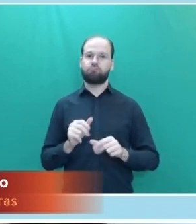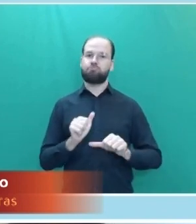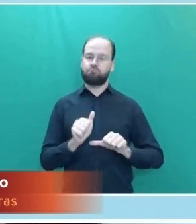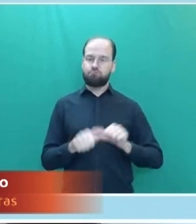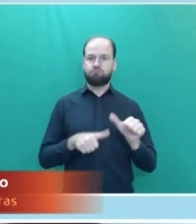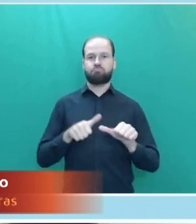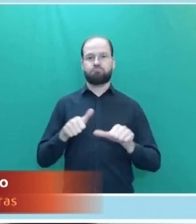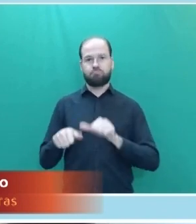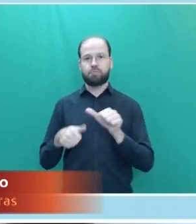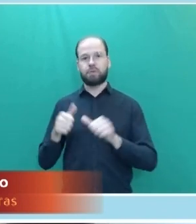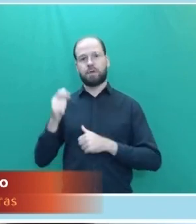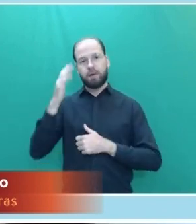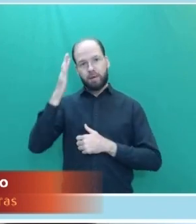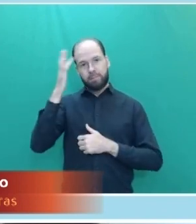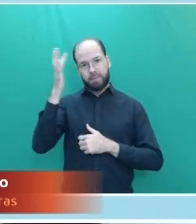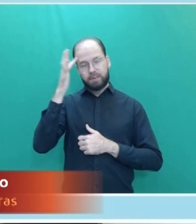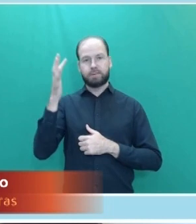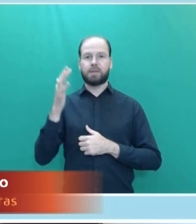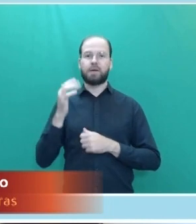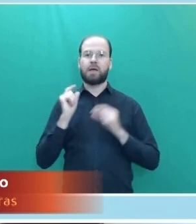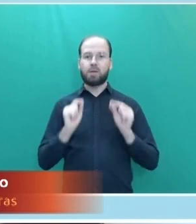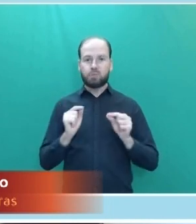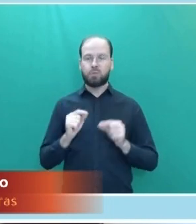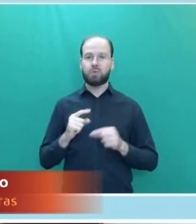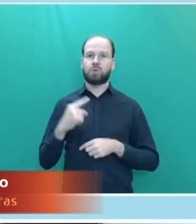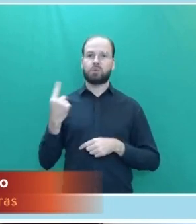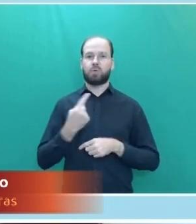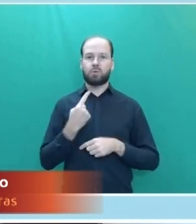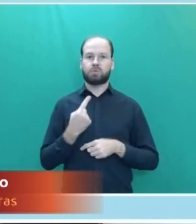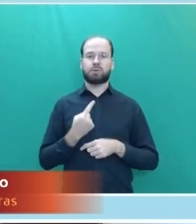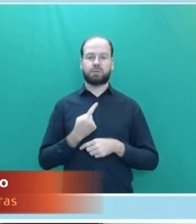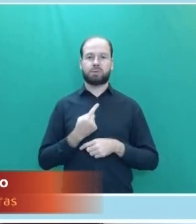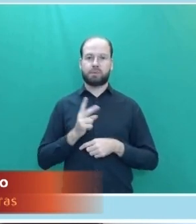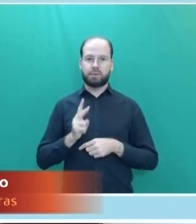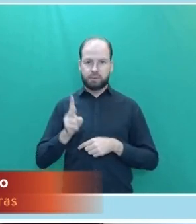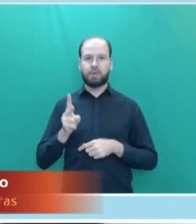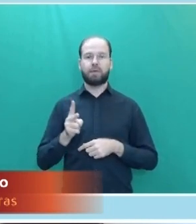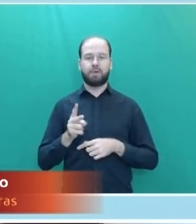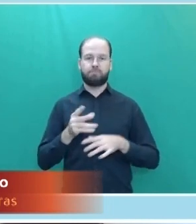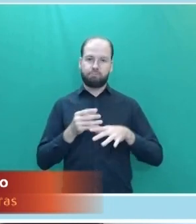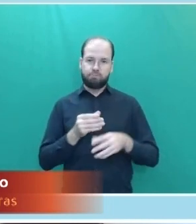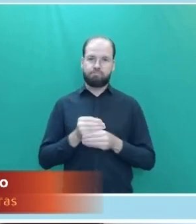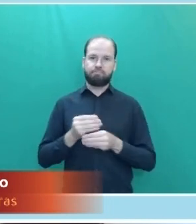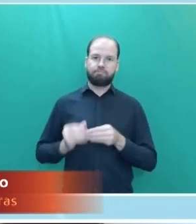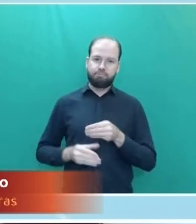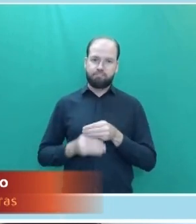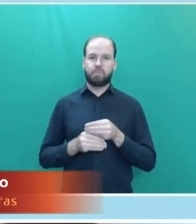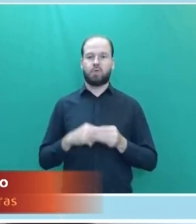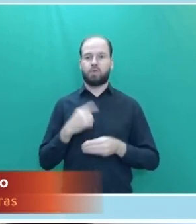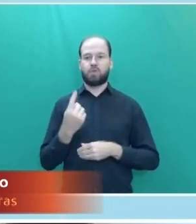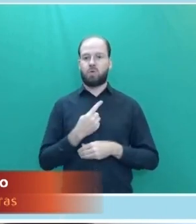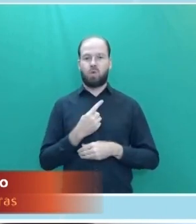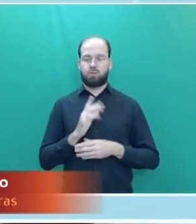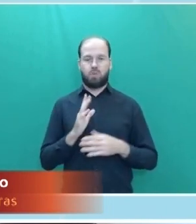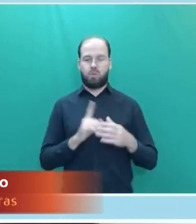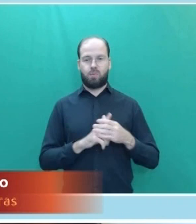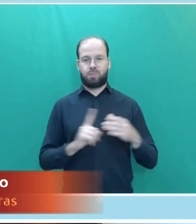e repensando, né, para que a gente agregue e para que a gente não segregue.